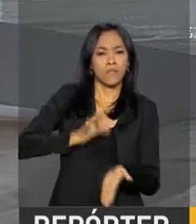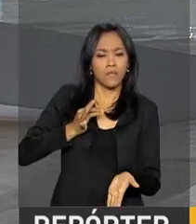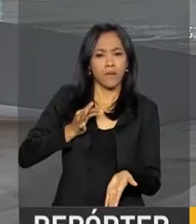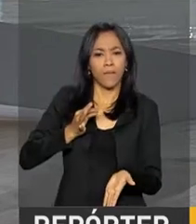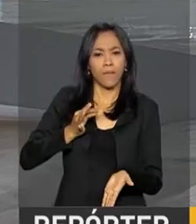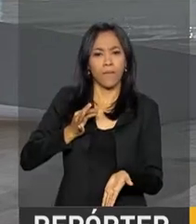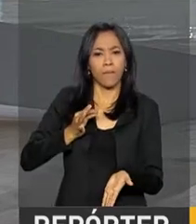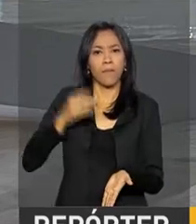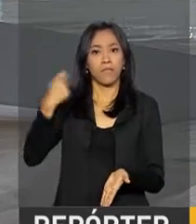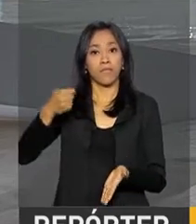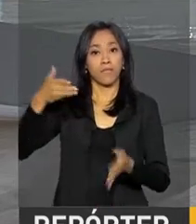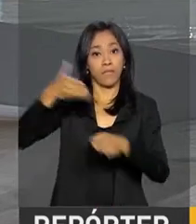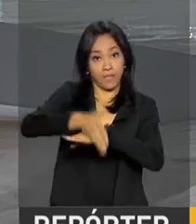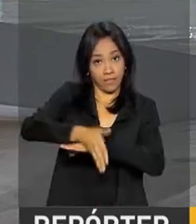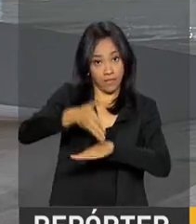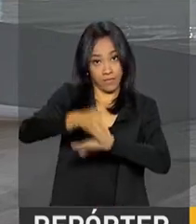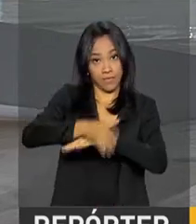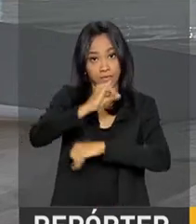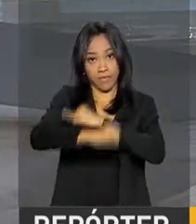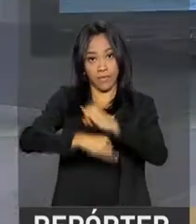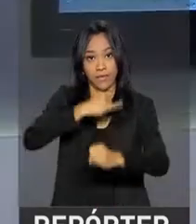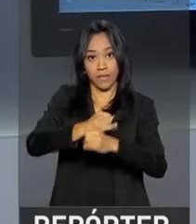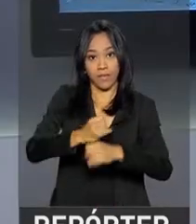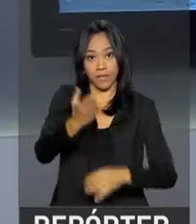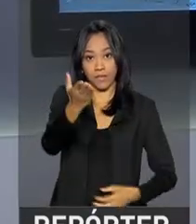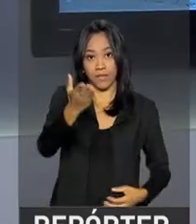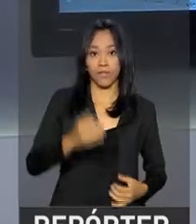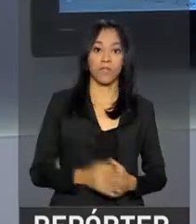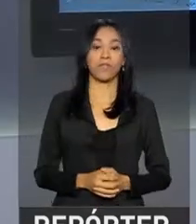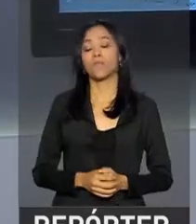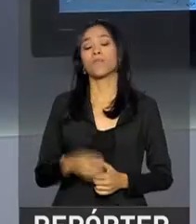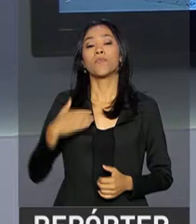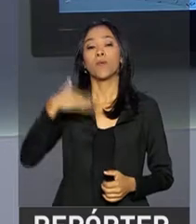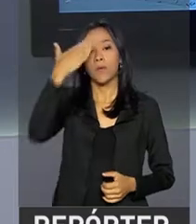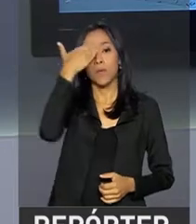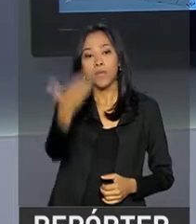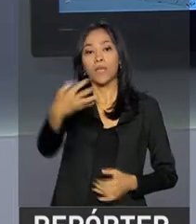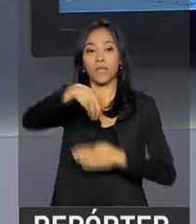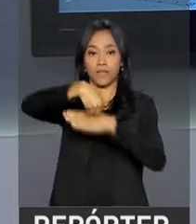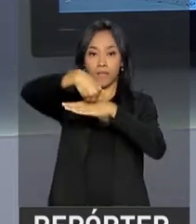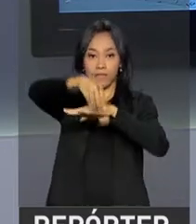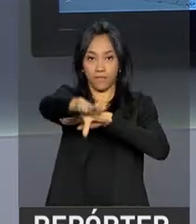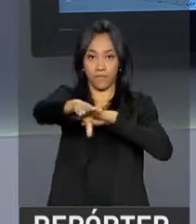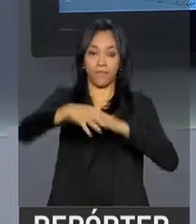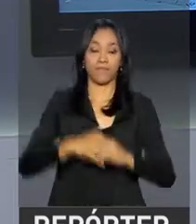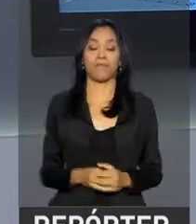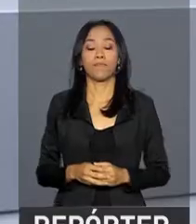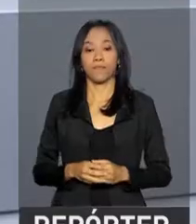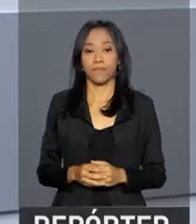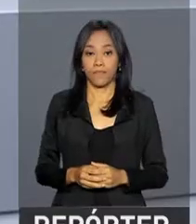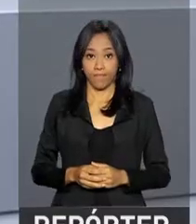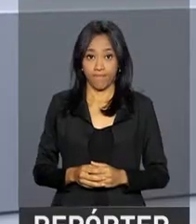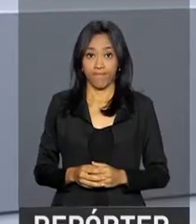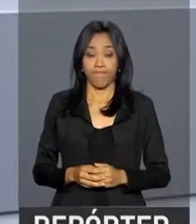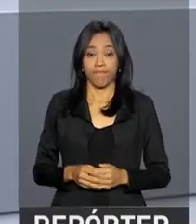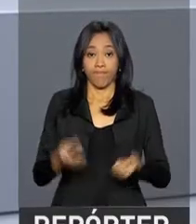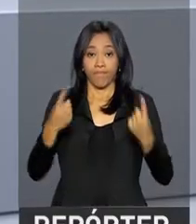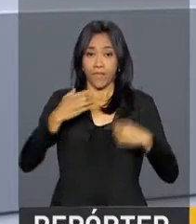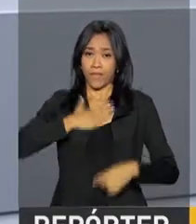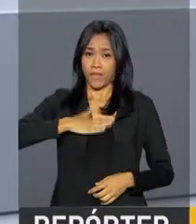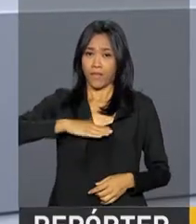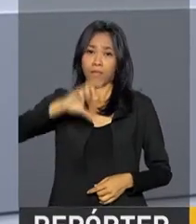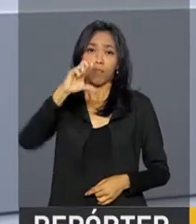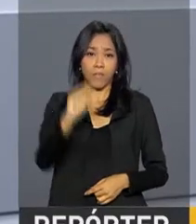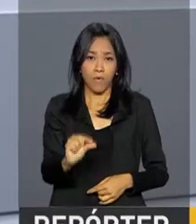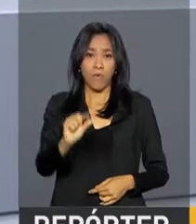do programa na internet, viu, Thaísa? Com você aí de novo. Muito obrigada pelas suas informações, Cleide. E daqui a